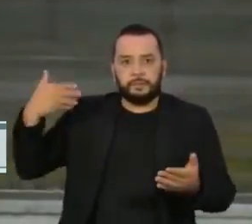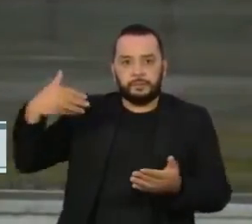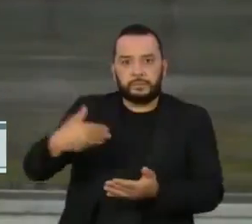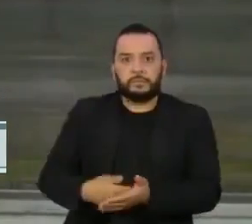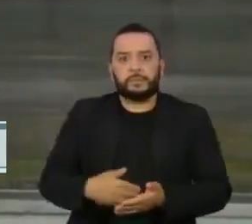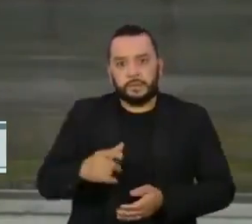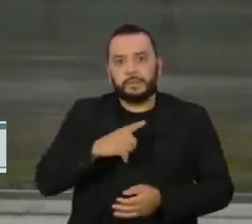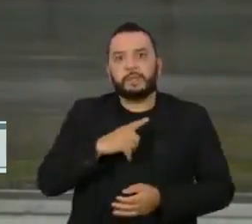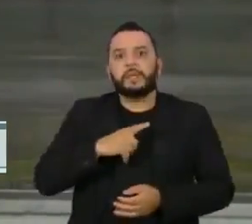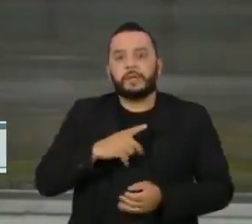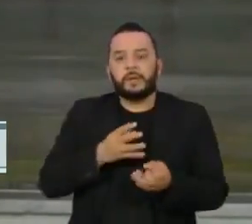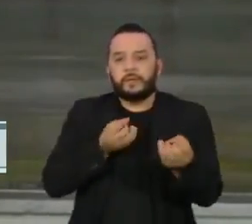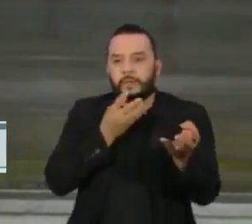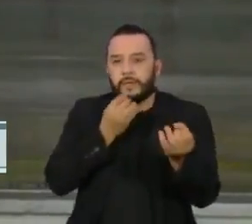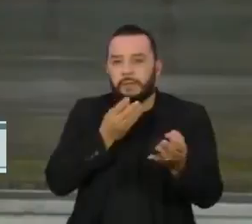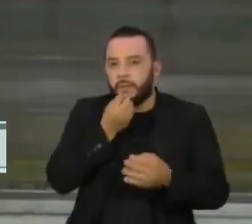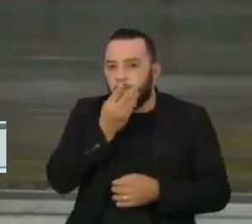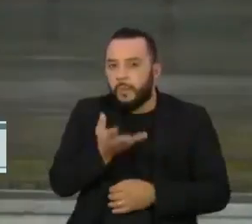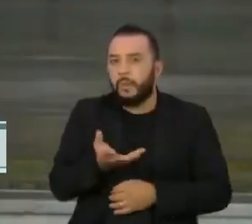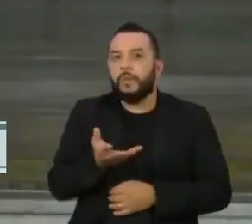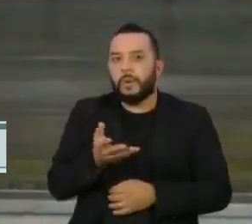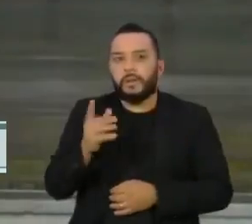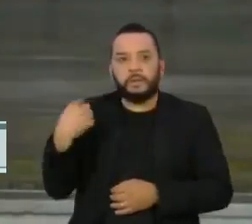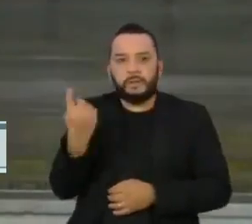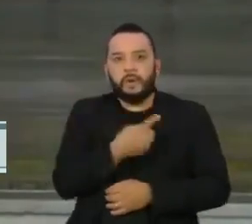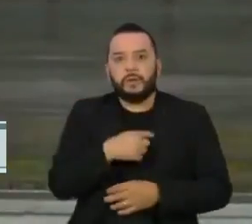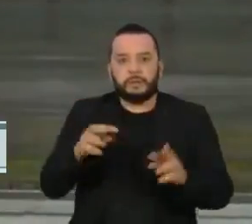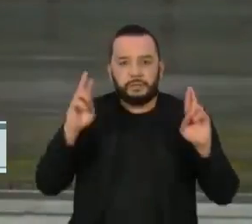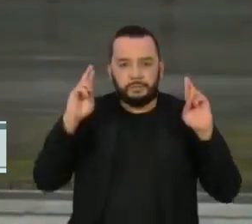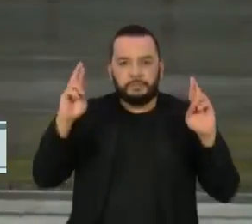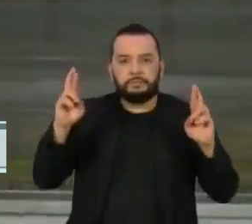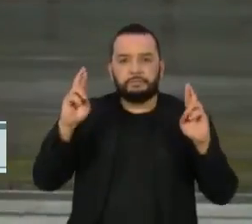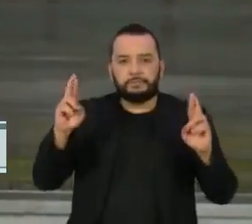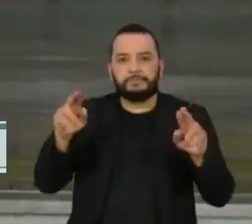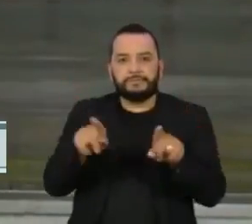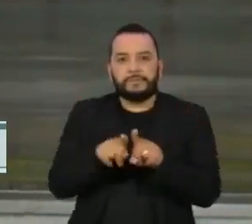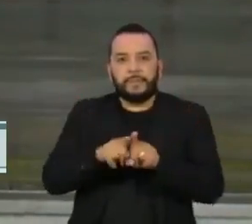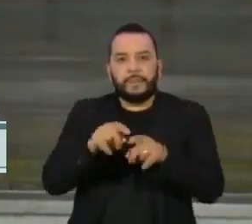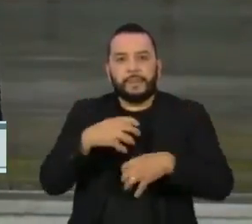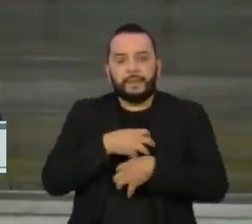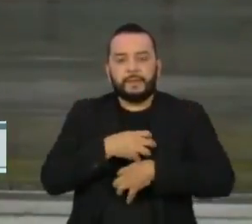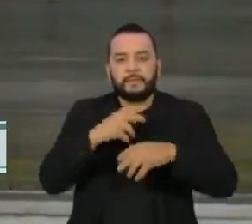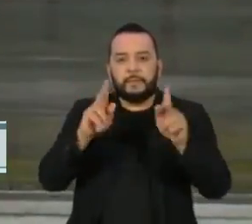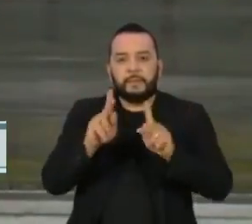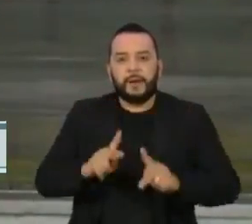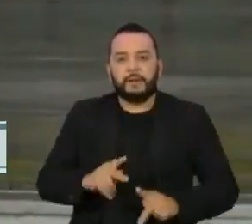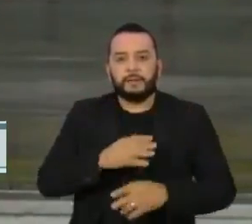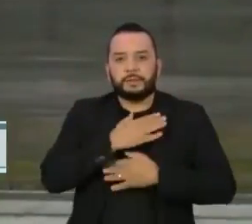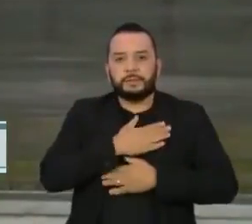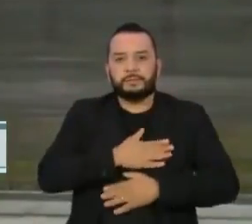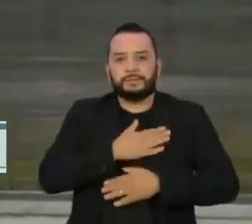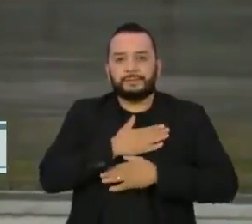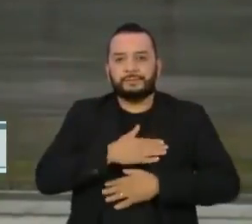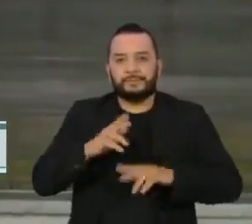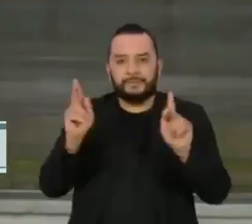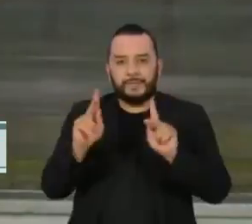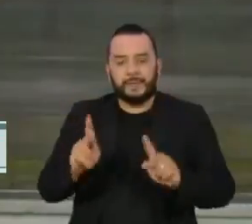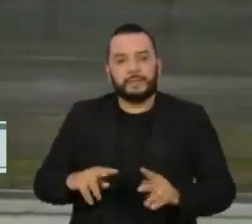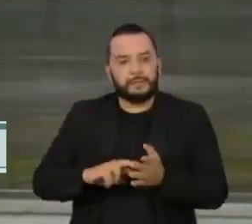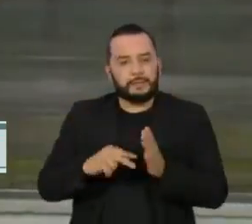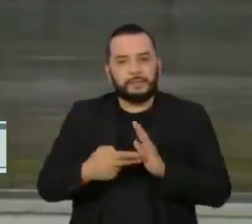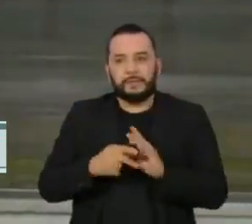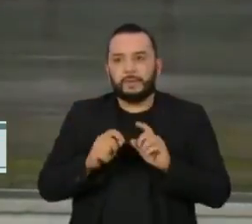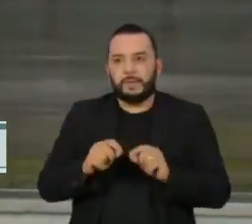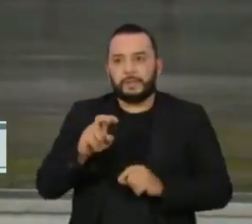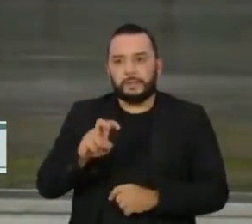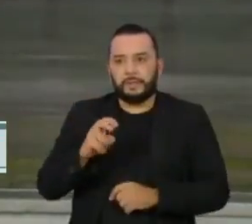informação alentadora, que traz esperança e paz no nosso coração. Isso representa mais